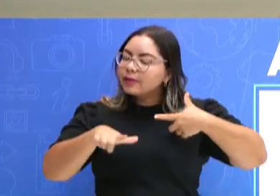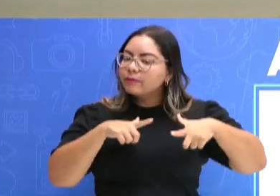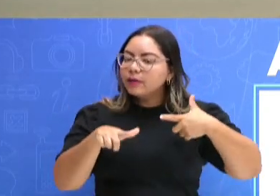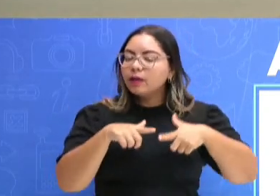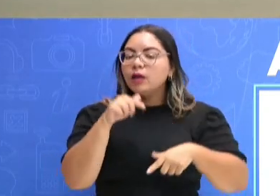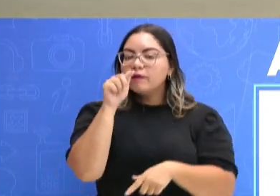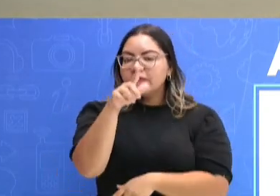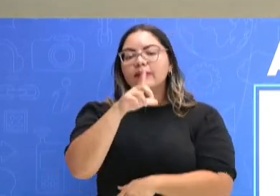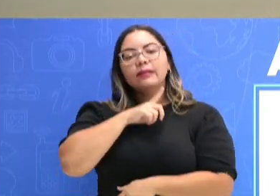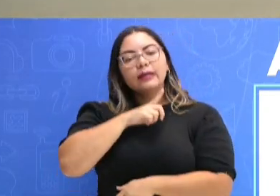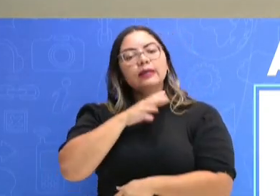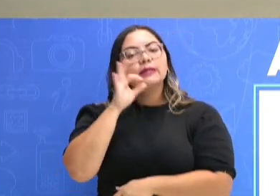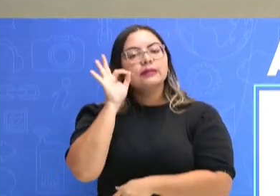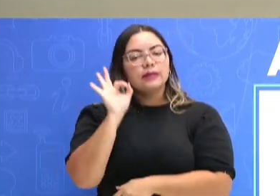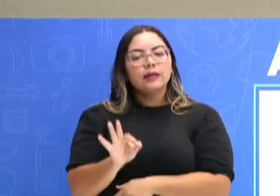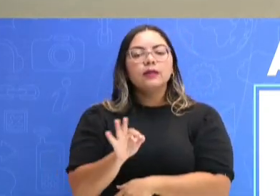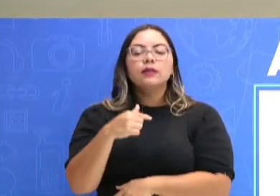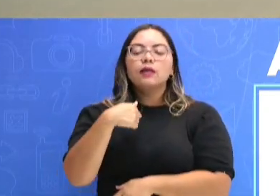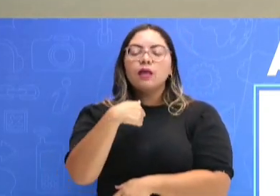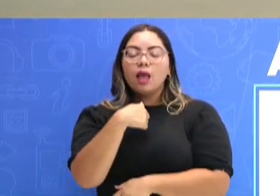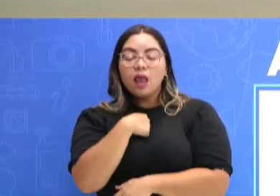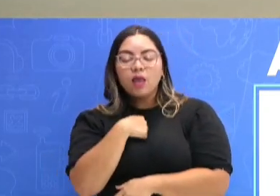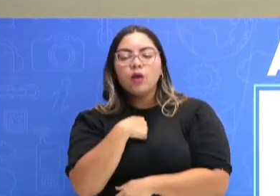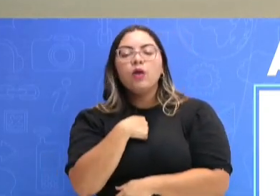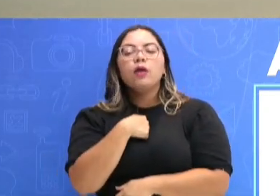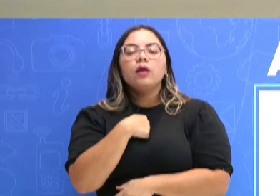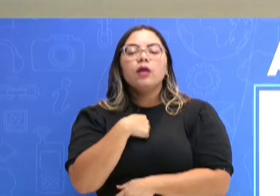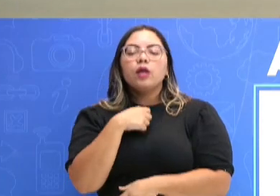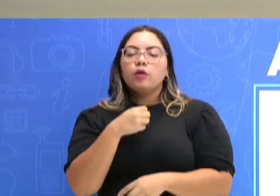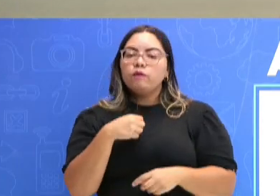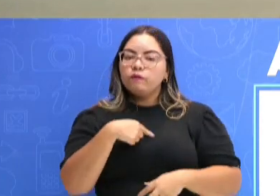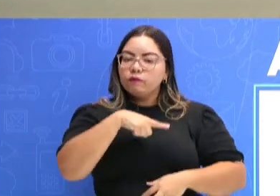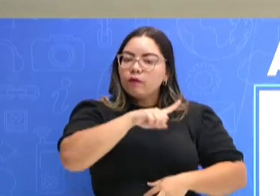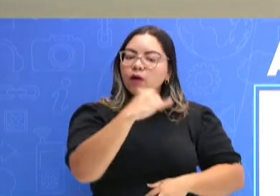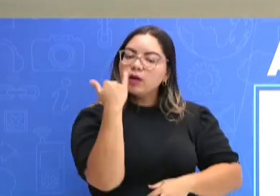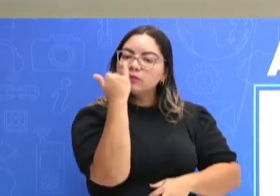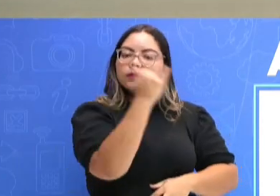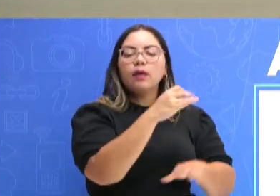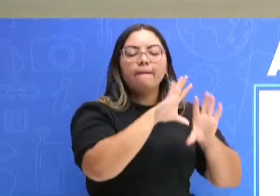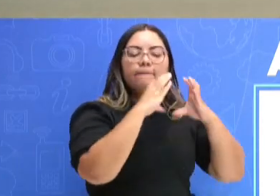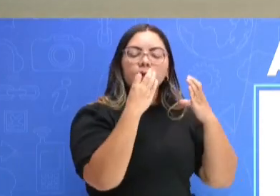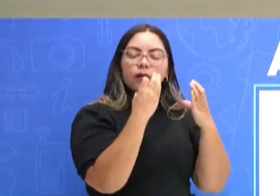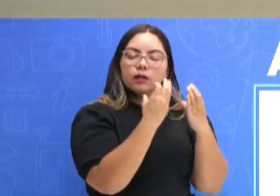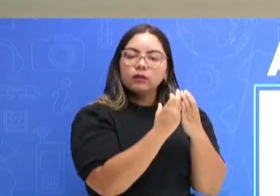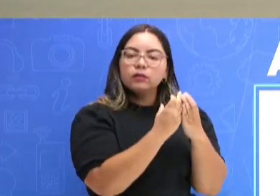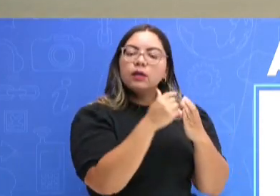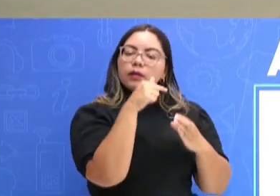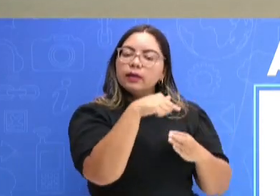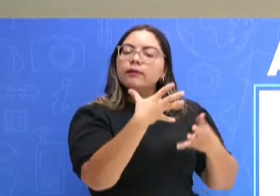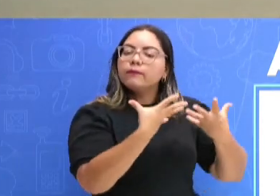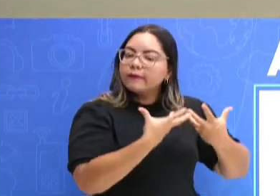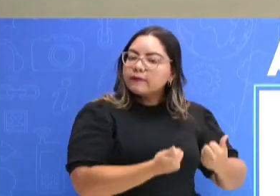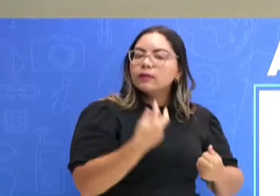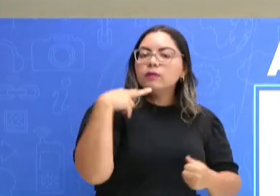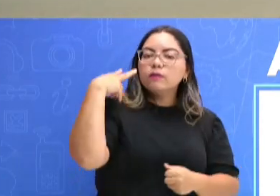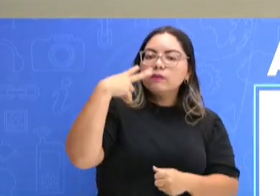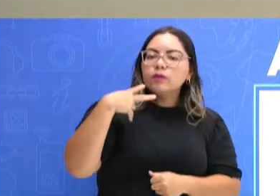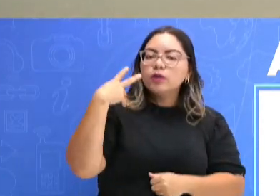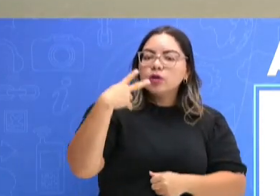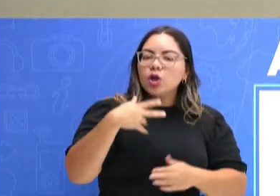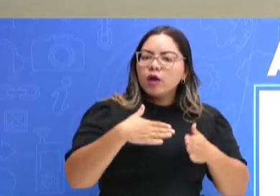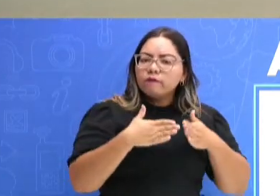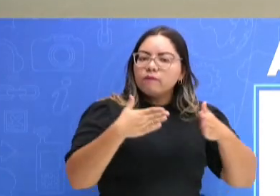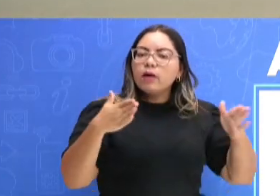já tenha certeza absoluta que eu vou mandar para a Câmara, após a aprovação, que eu sei que vai ser aprovada, nós vamos abrir o